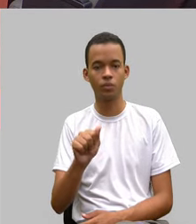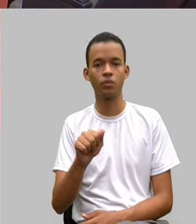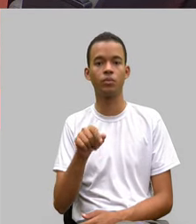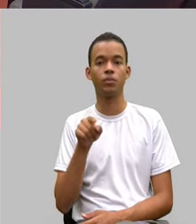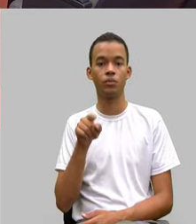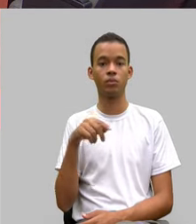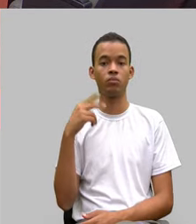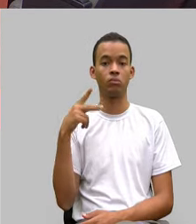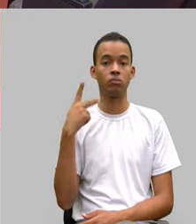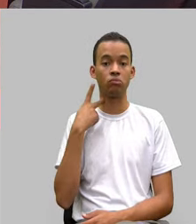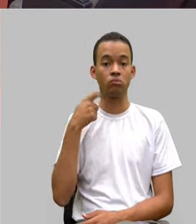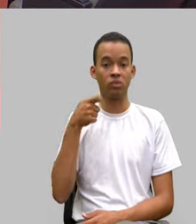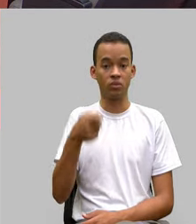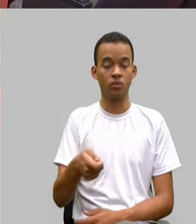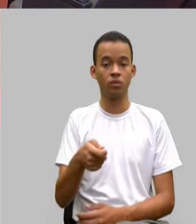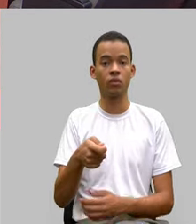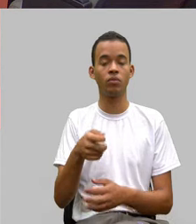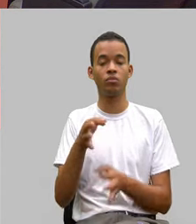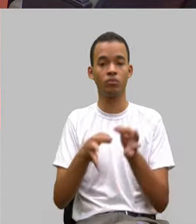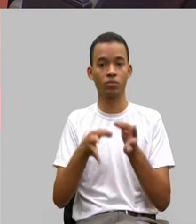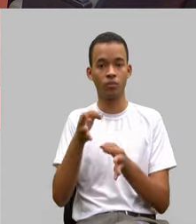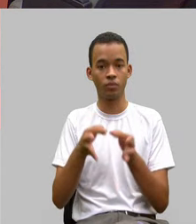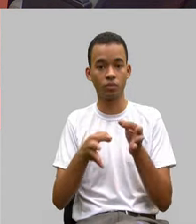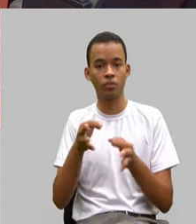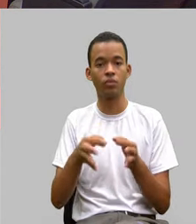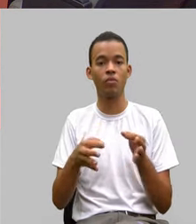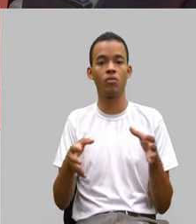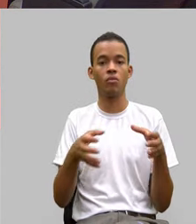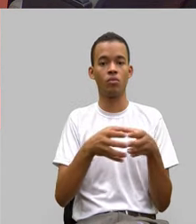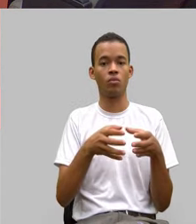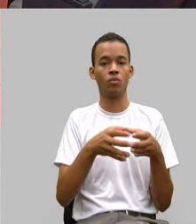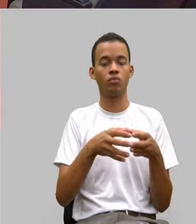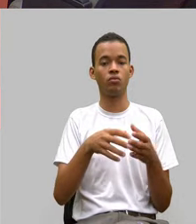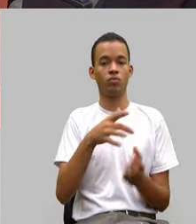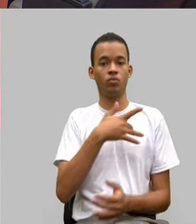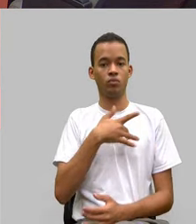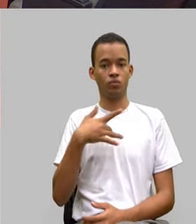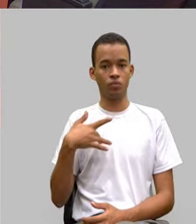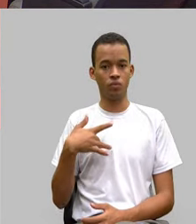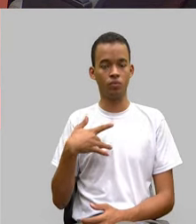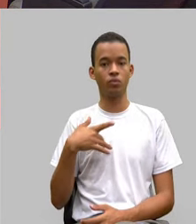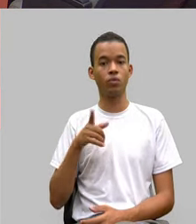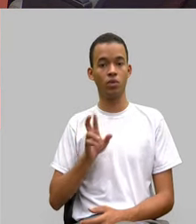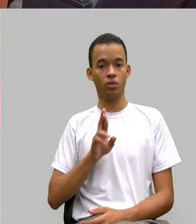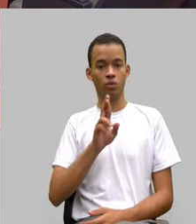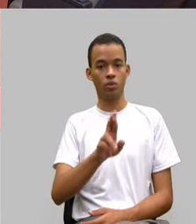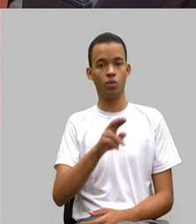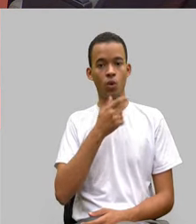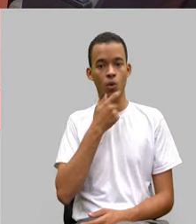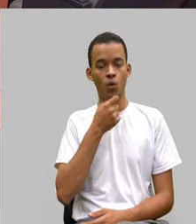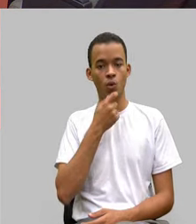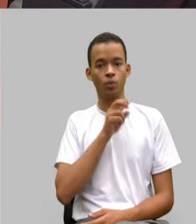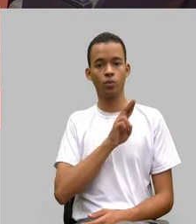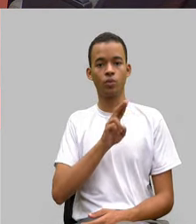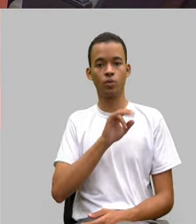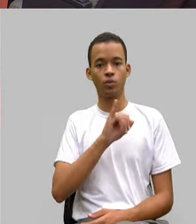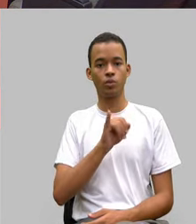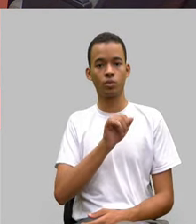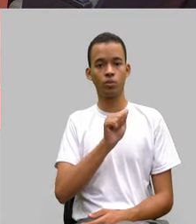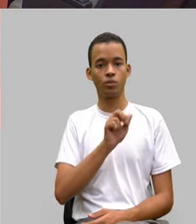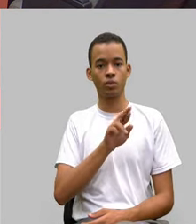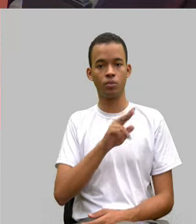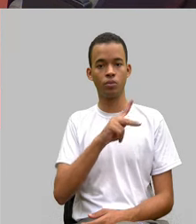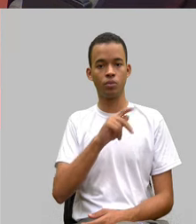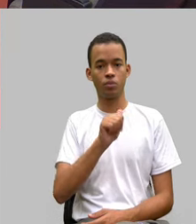de promotorias de Justiça de defesa da Saúde representando Jarba Soares Júnior procurador-geral de